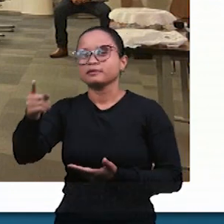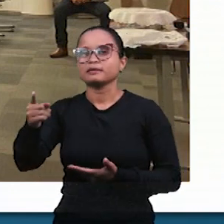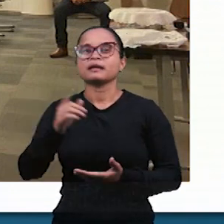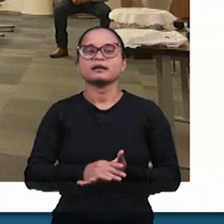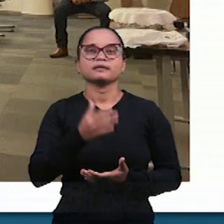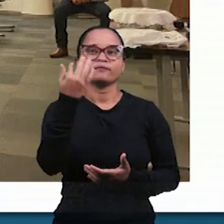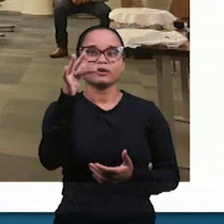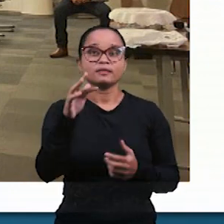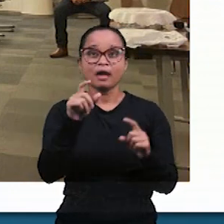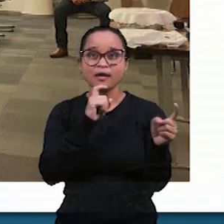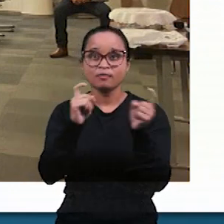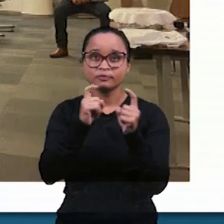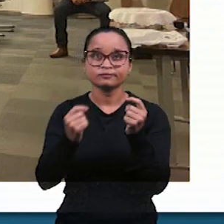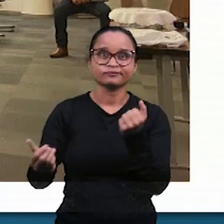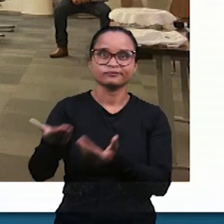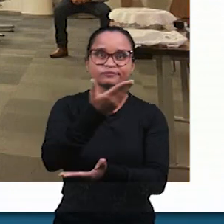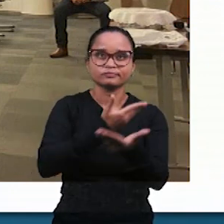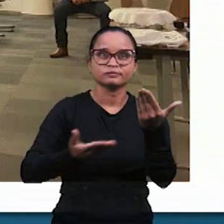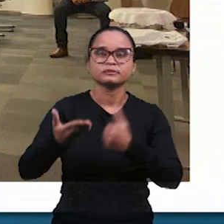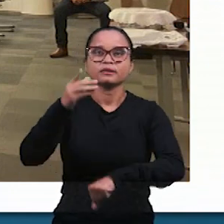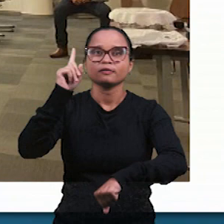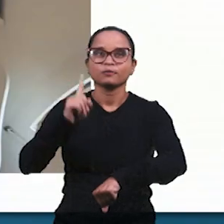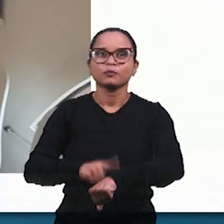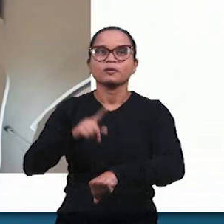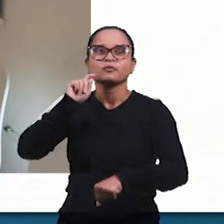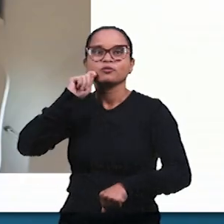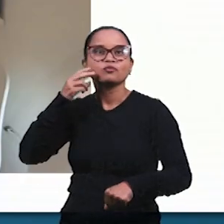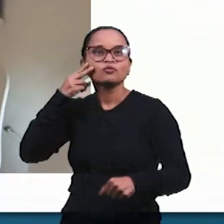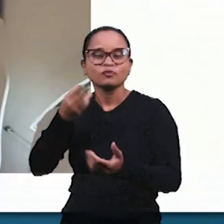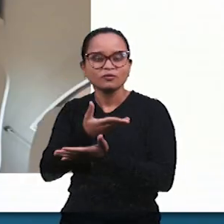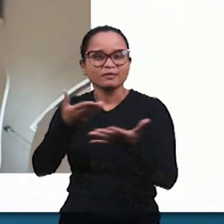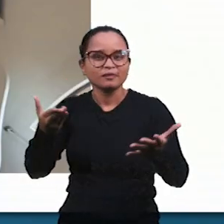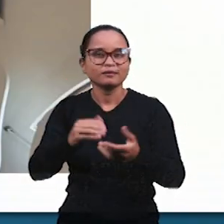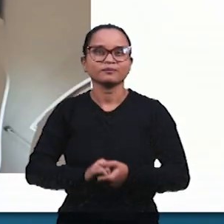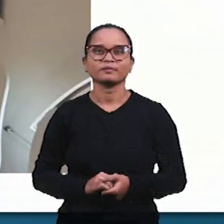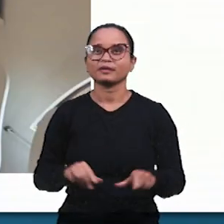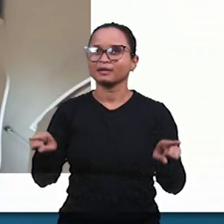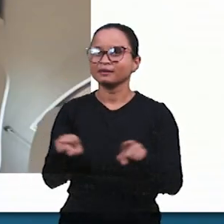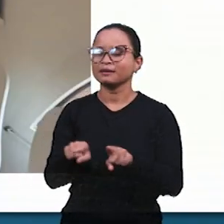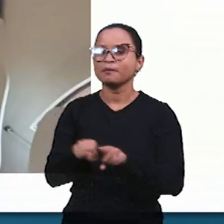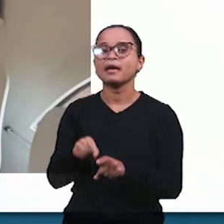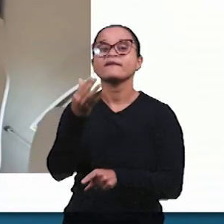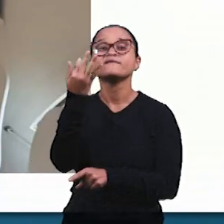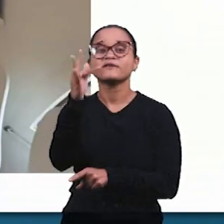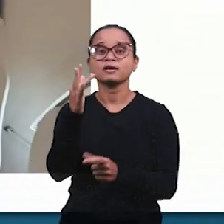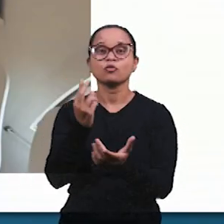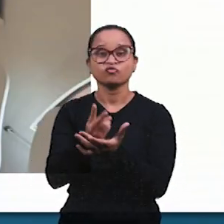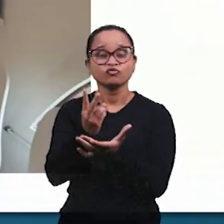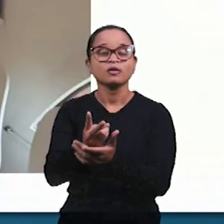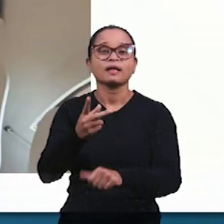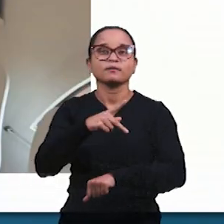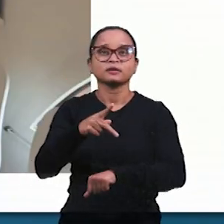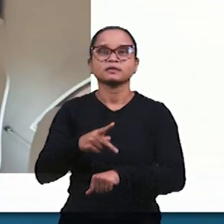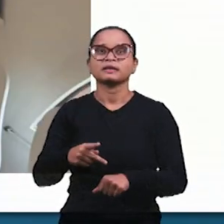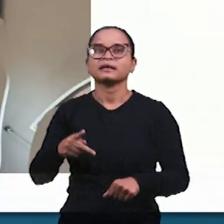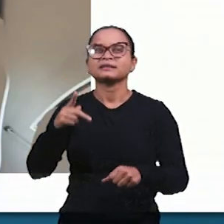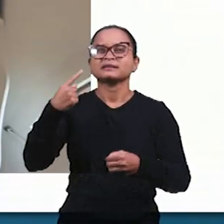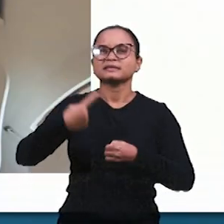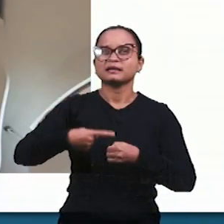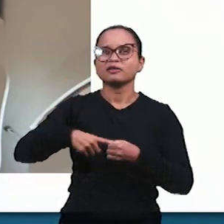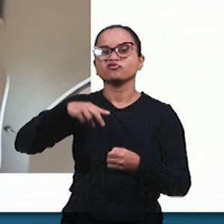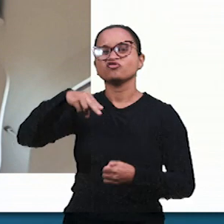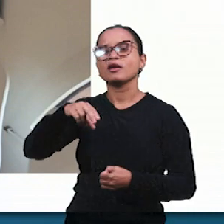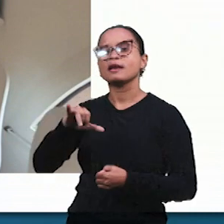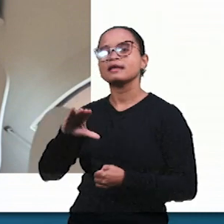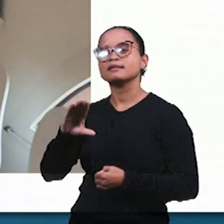reunidos e participando desse momento de ceia, louvado seja o nome do Senhor. Também na França, Nice, na cidade de Nice, na França, os